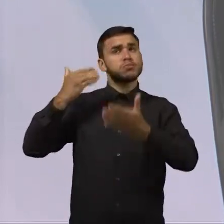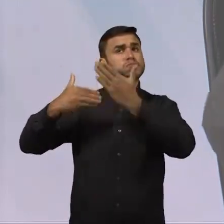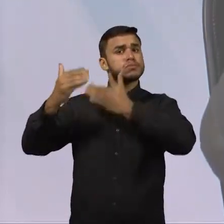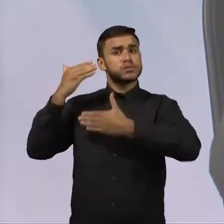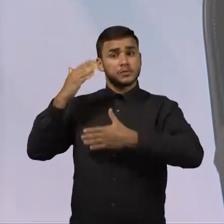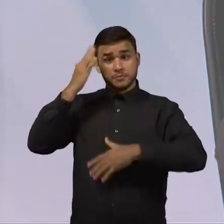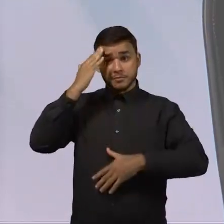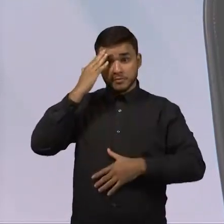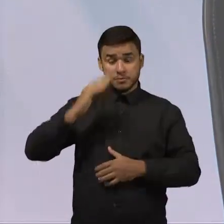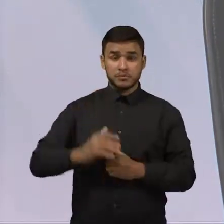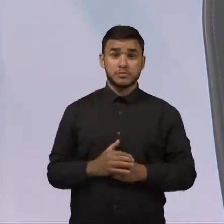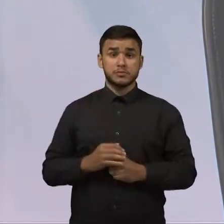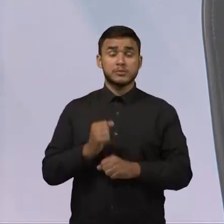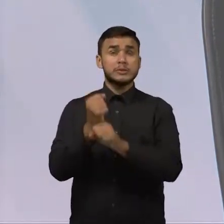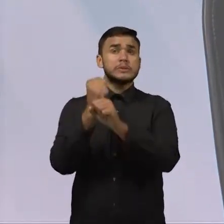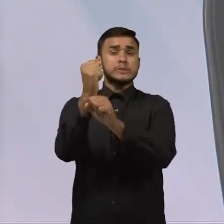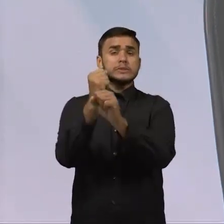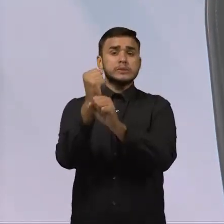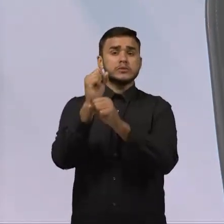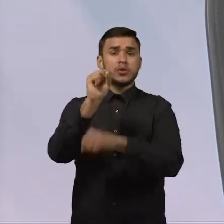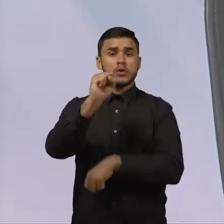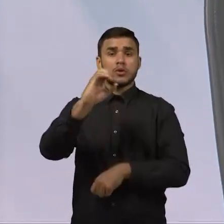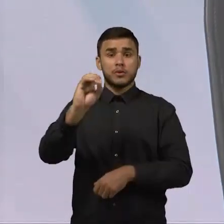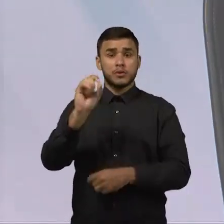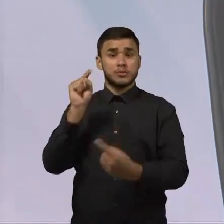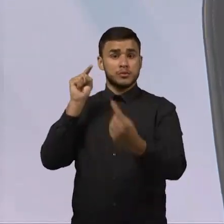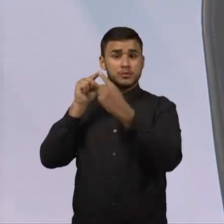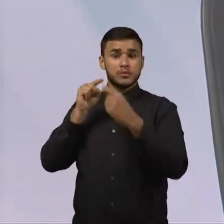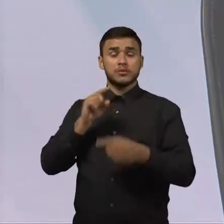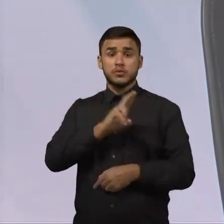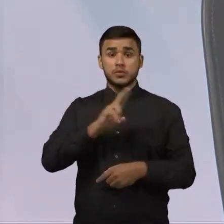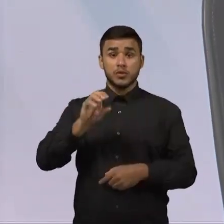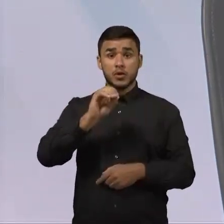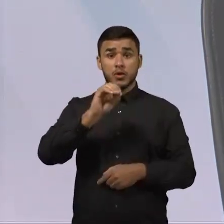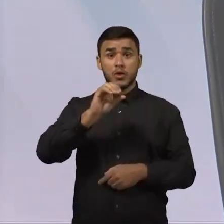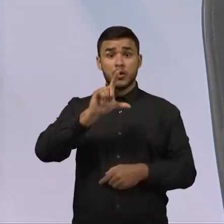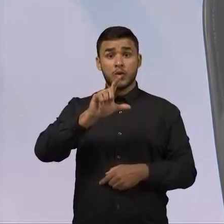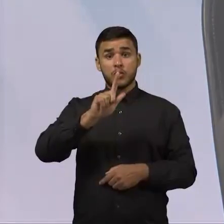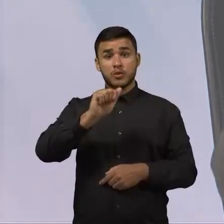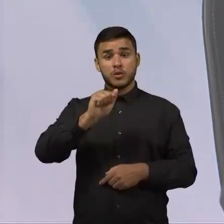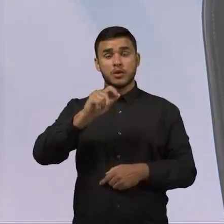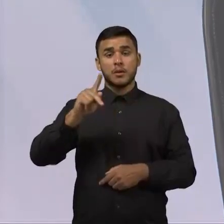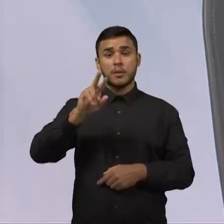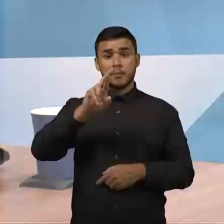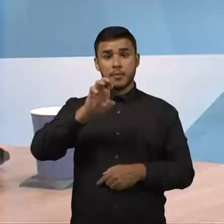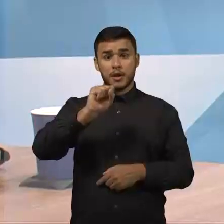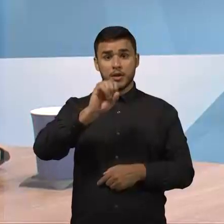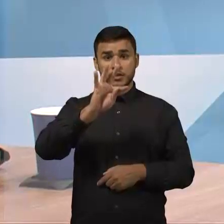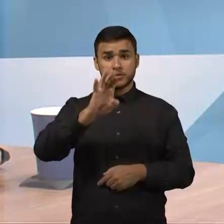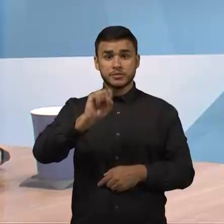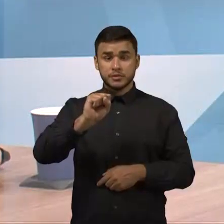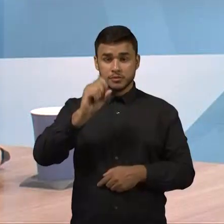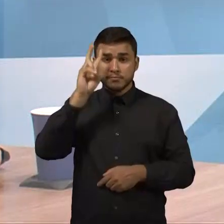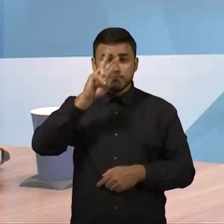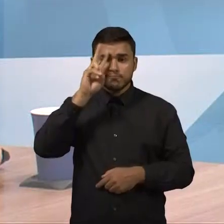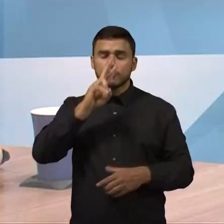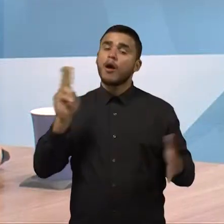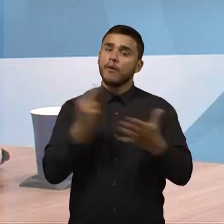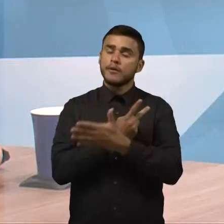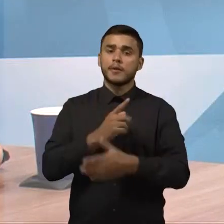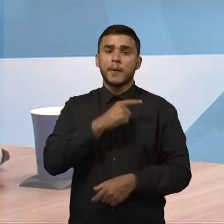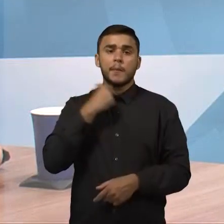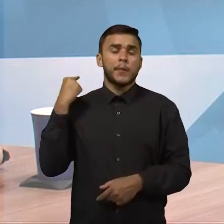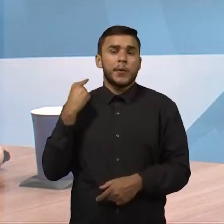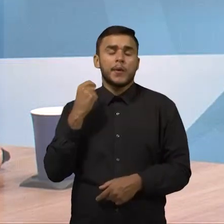que quando lá atrás, há 8 décadas passadas, negou o habeas corpus de Olga Prestes e aconteceu o que aconteceu. Então, assim, o Supremo,